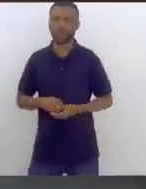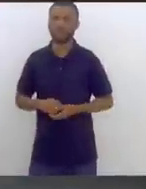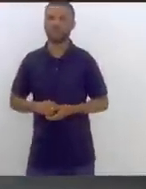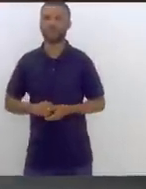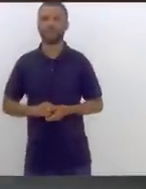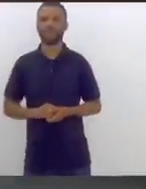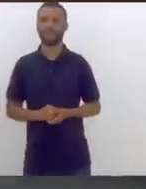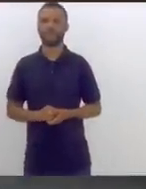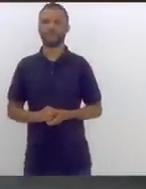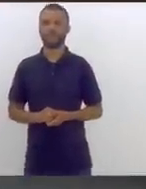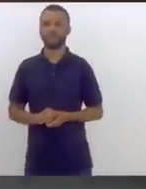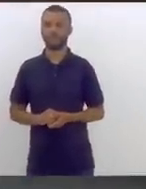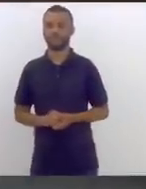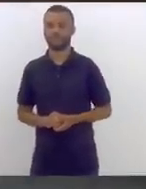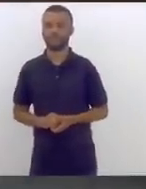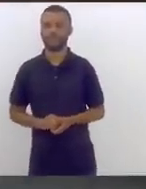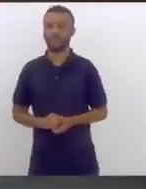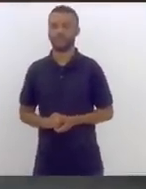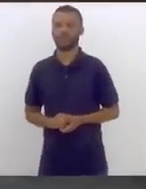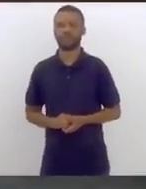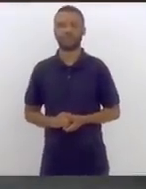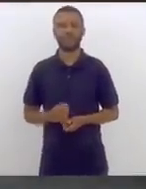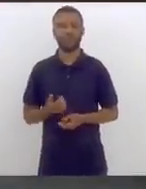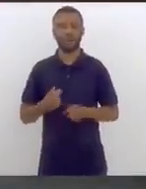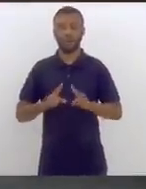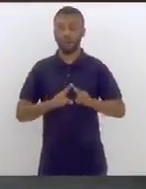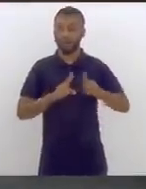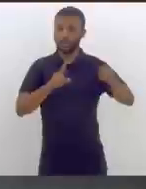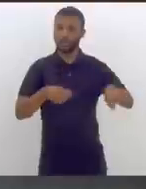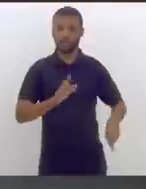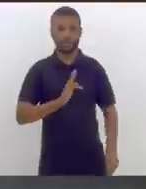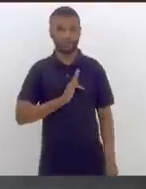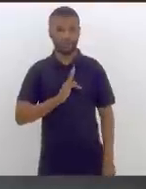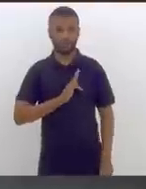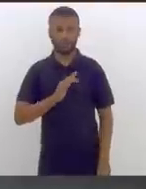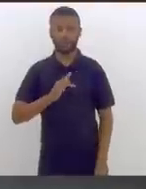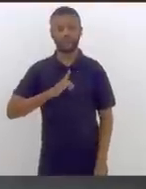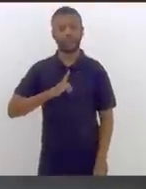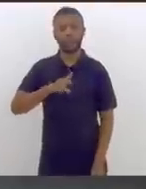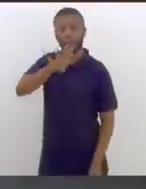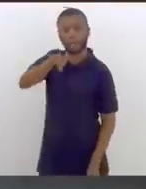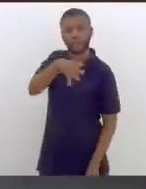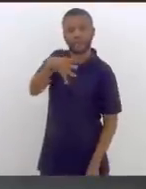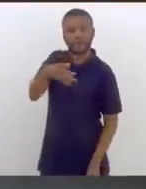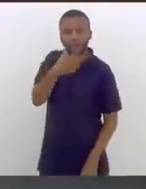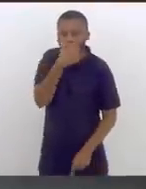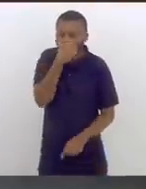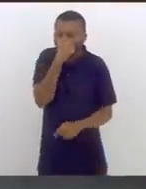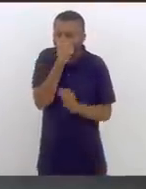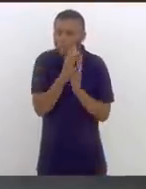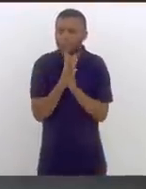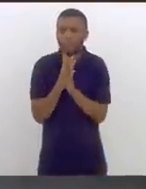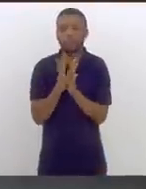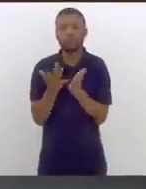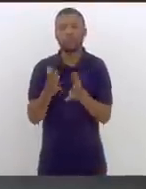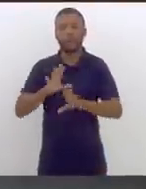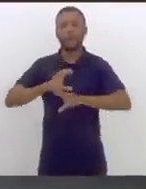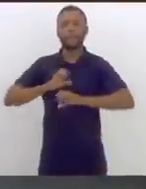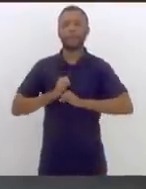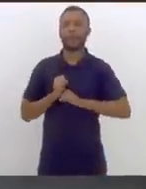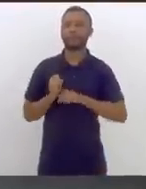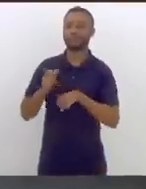o policial tem uma escala apertada fica no seu problema de saúde tem que trabalhar muito